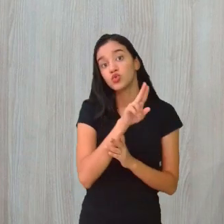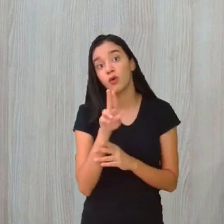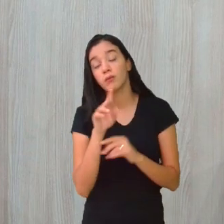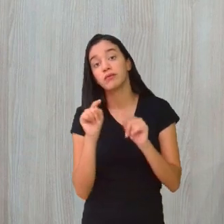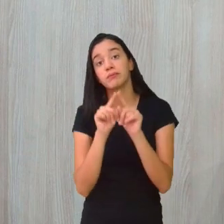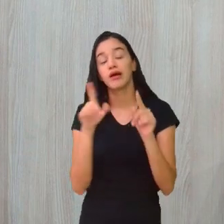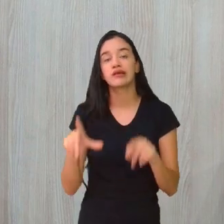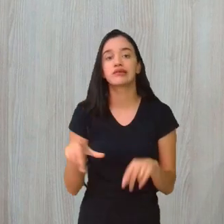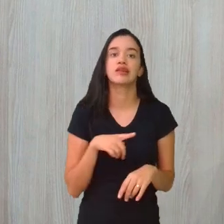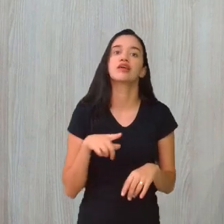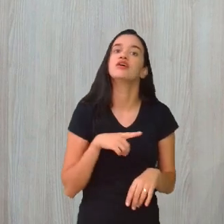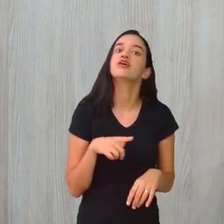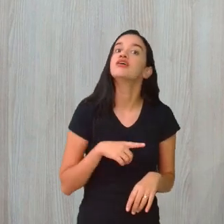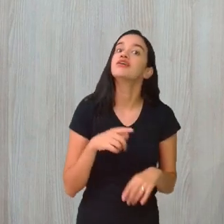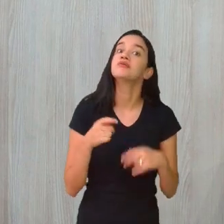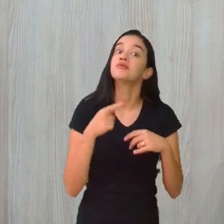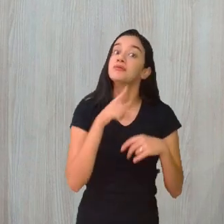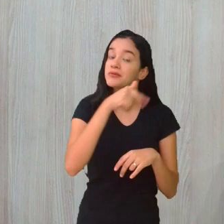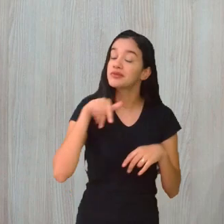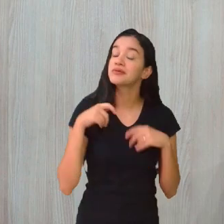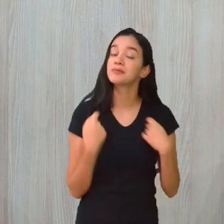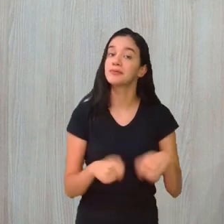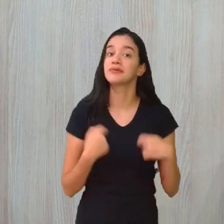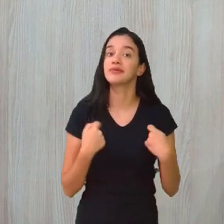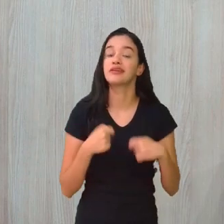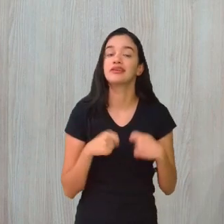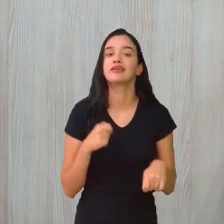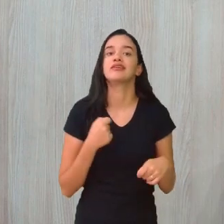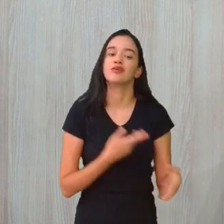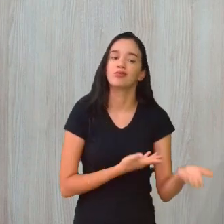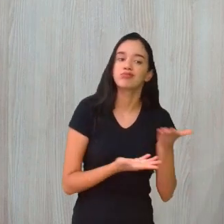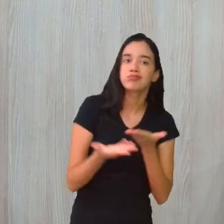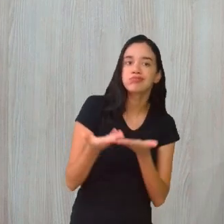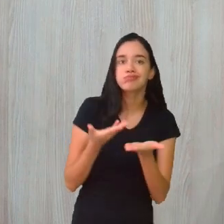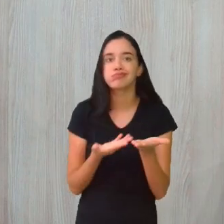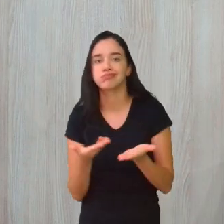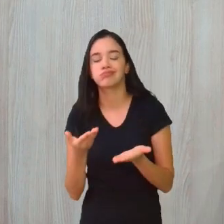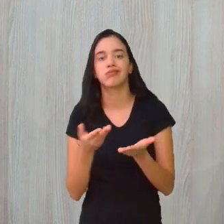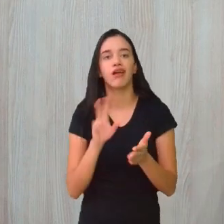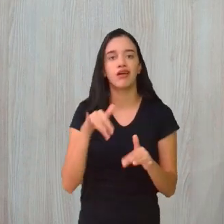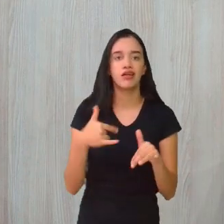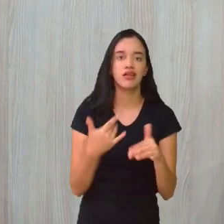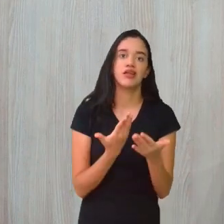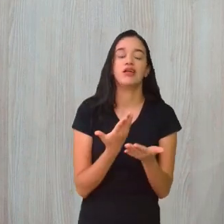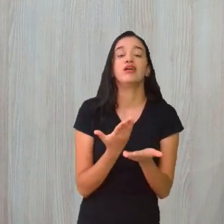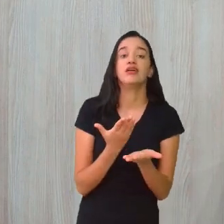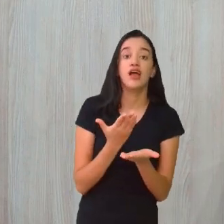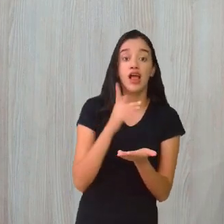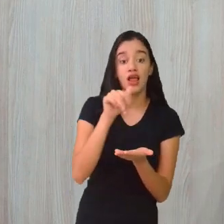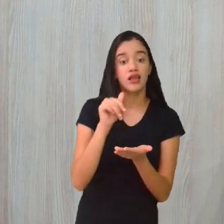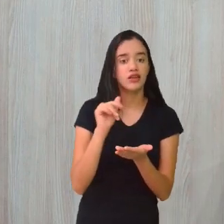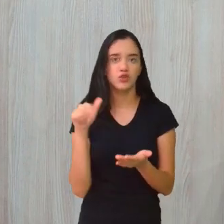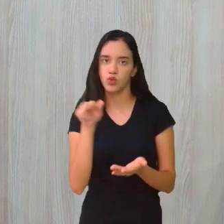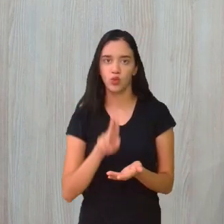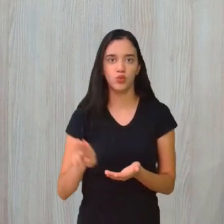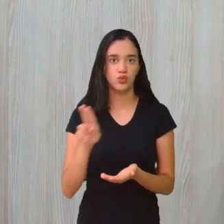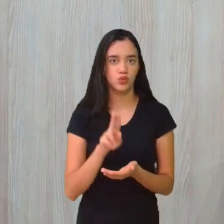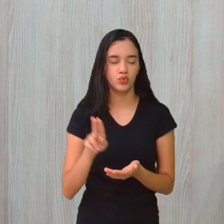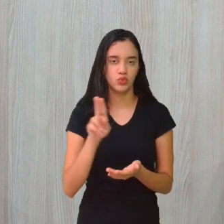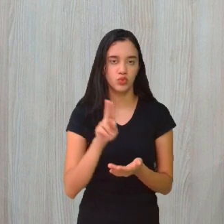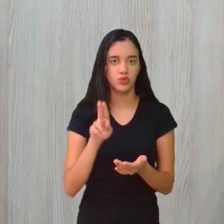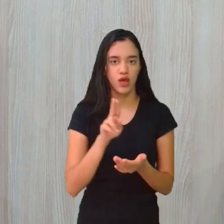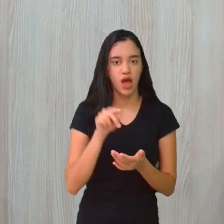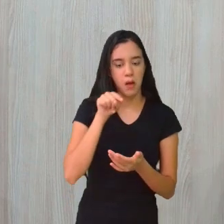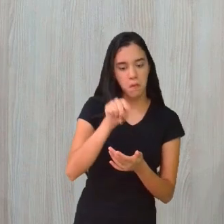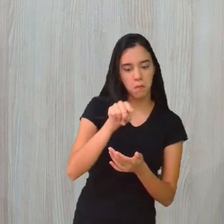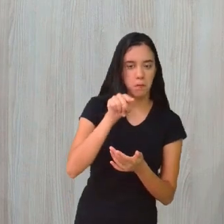tem os símbolos. E aí você precisa fazer todo esse jogo interpretativo dos sinais. Então a gente não usa a pontuação só